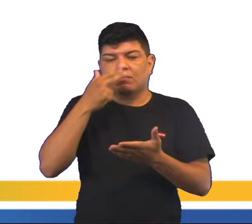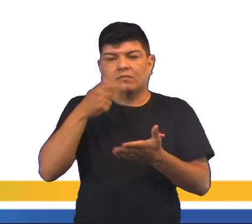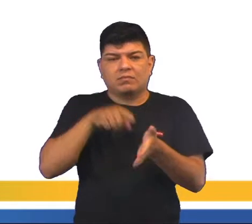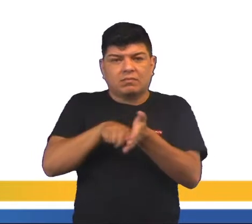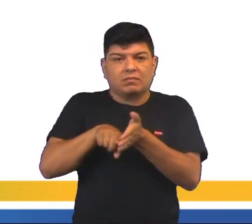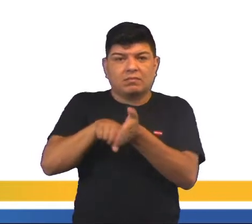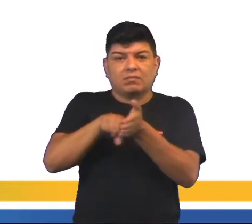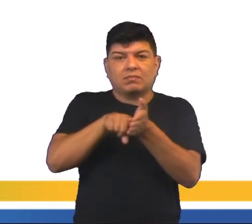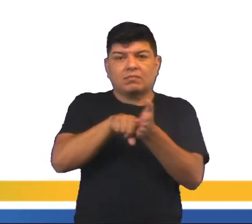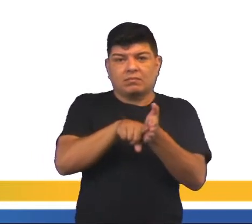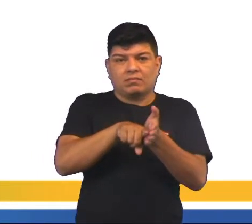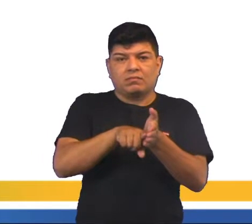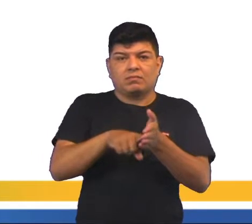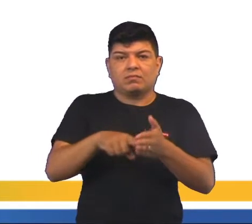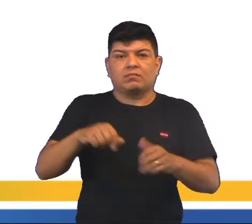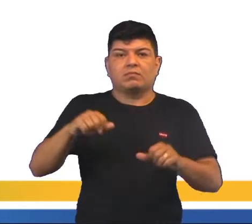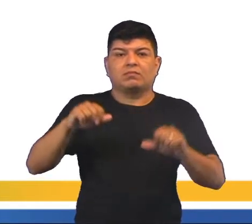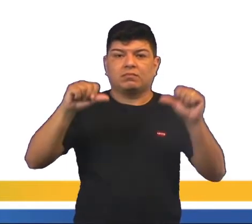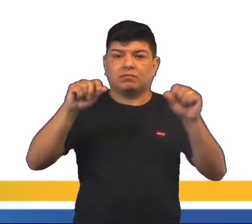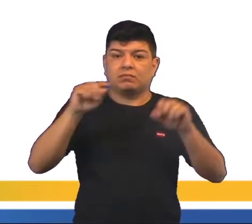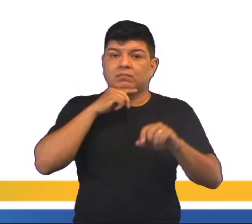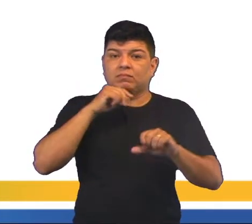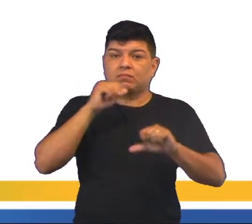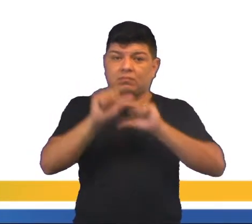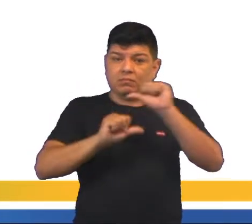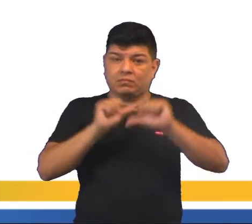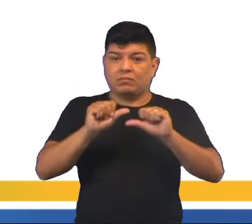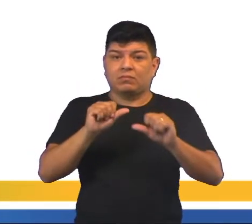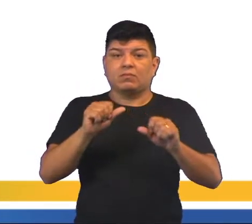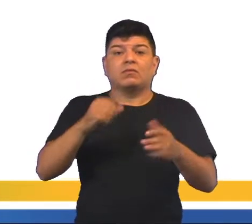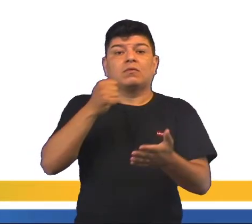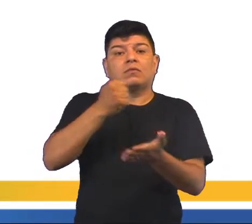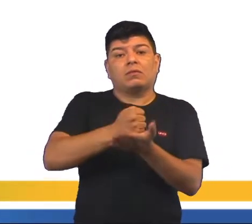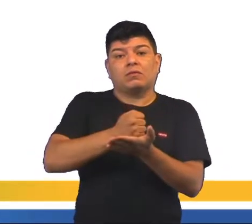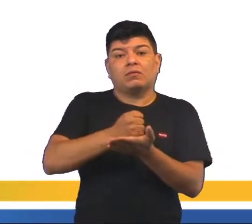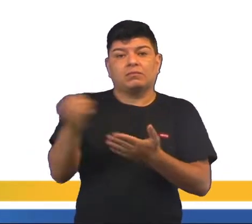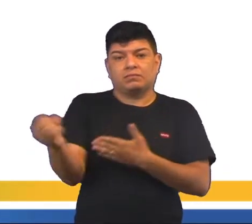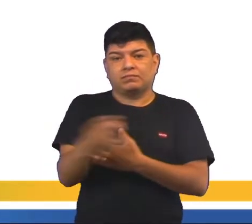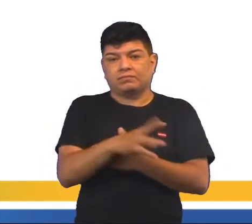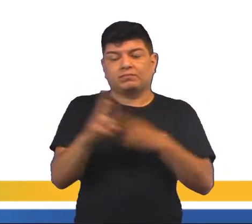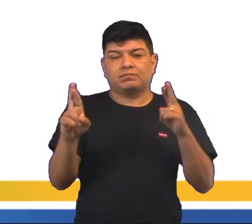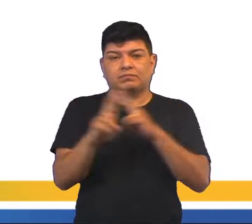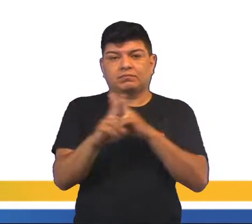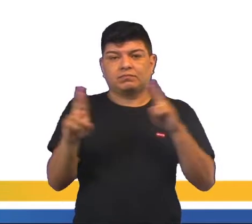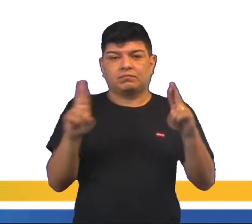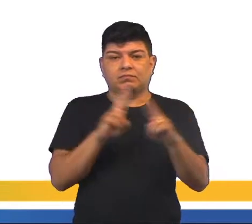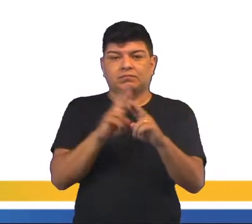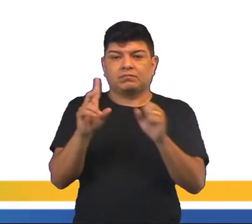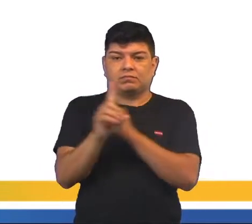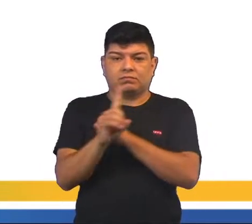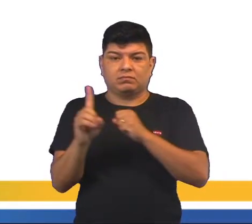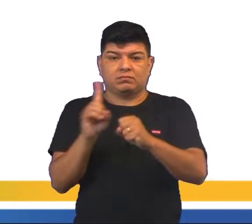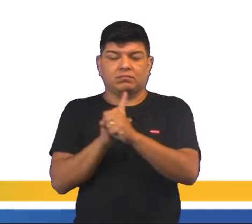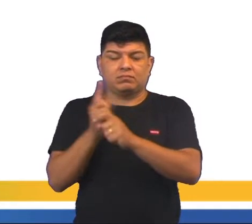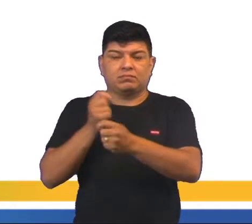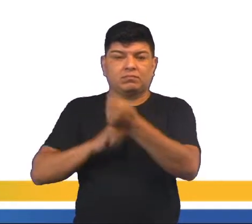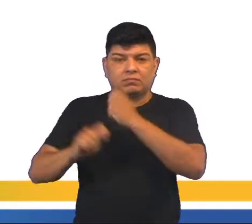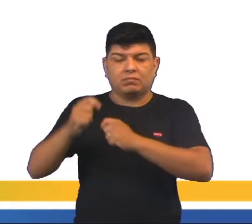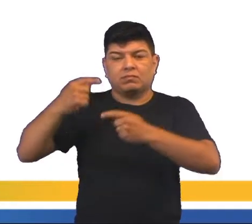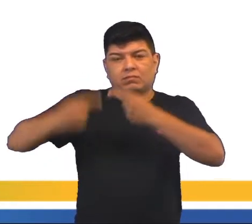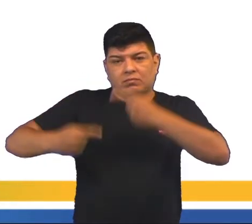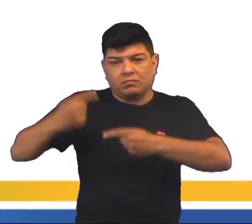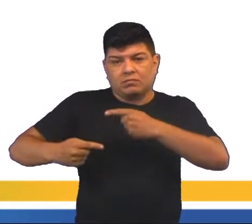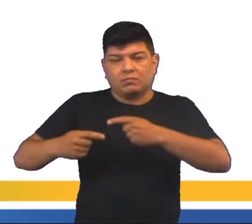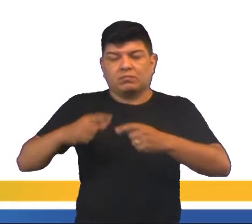debruçaram na árdua tarefa de negar, reformar ou legitimar as novas relações de ordem social, econômica e política